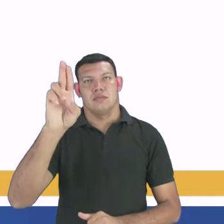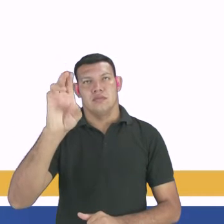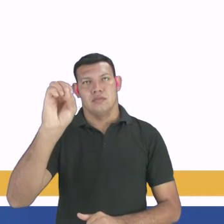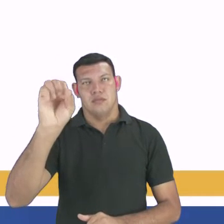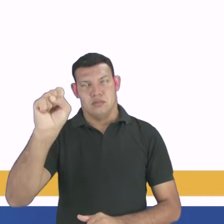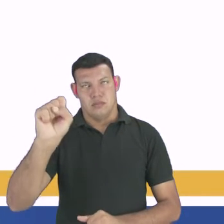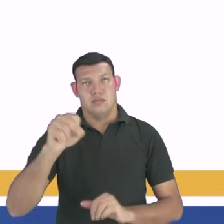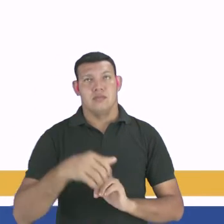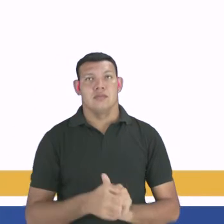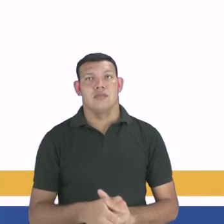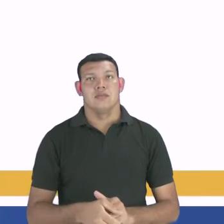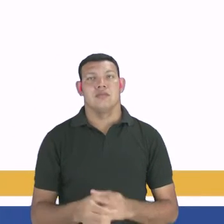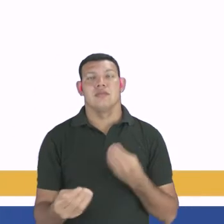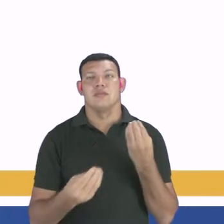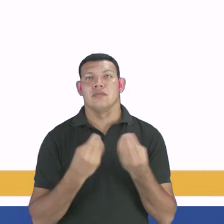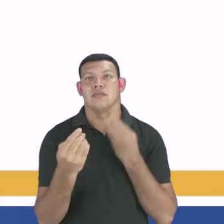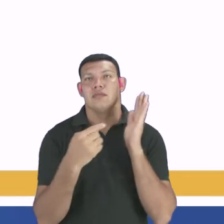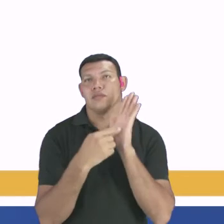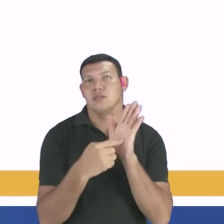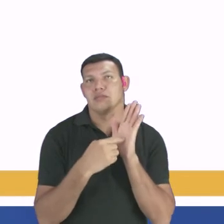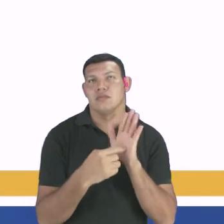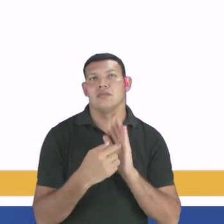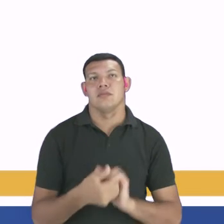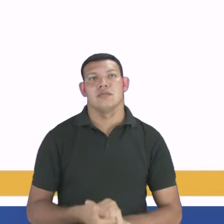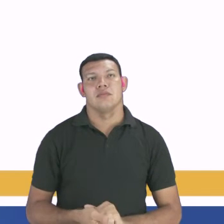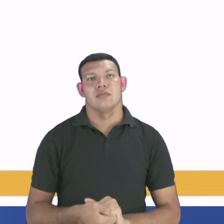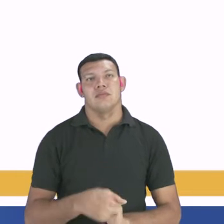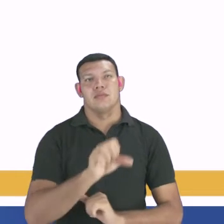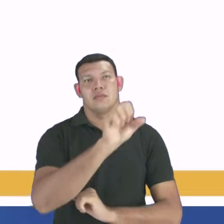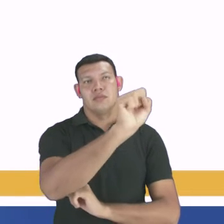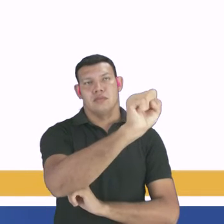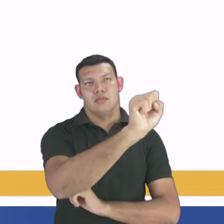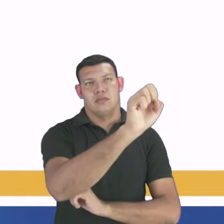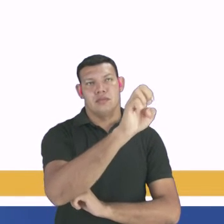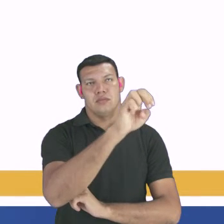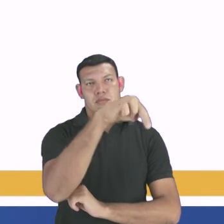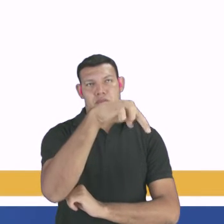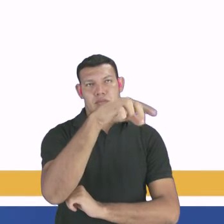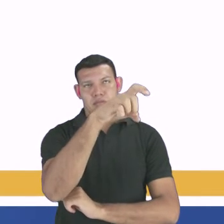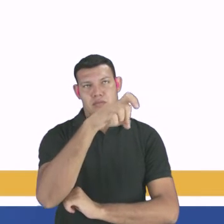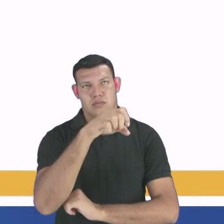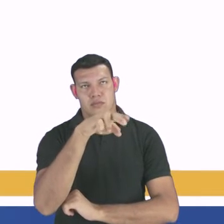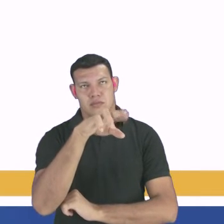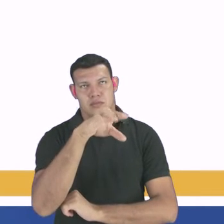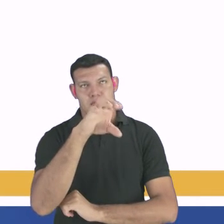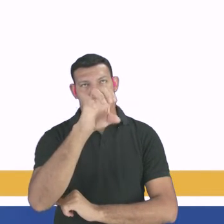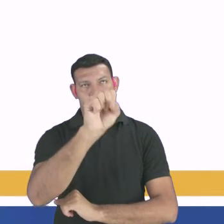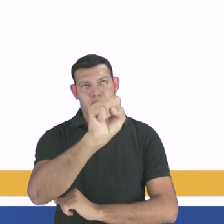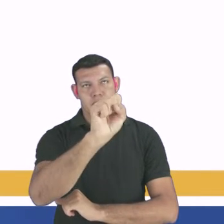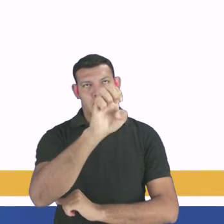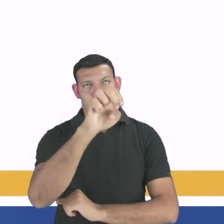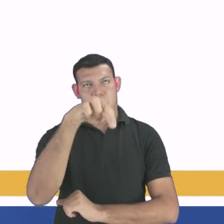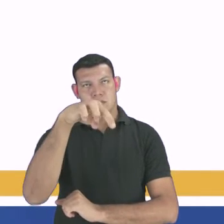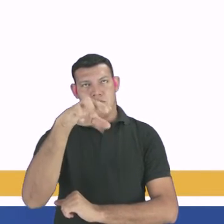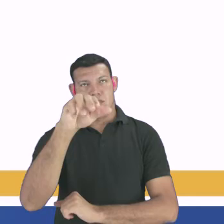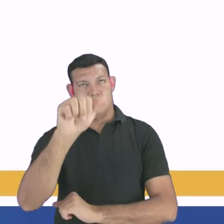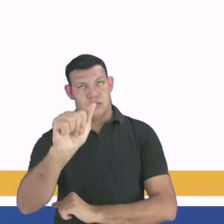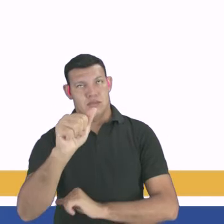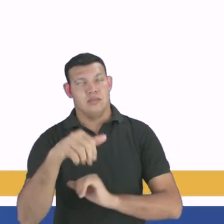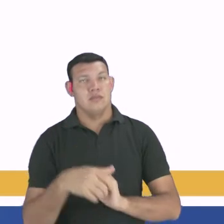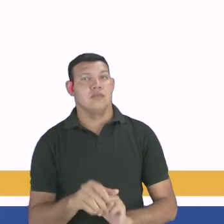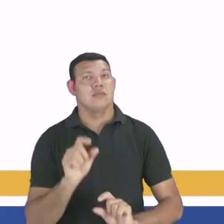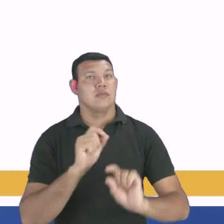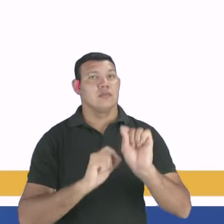nós podemos escrever da seguinte maneira que o seno de x é igual ao sendo de ar isso implica dizer